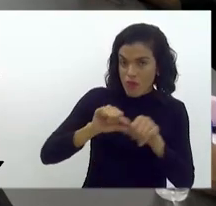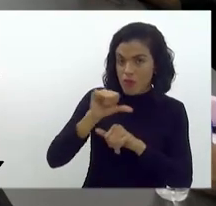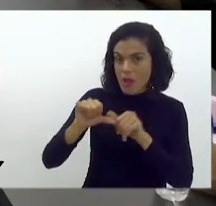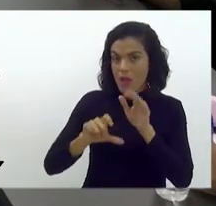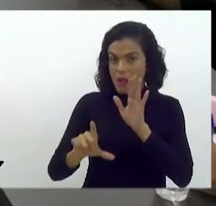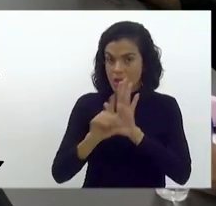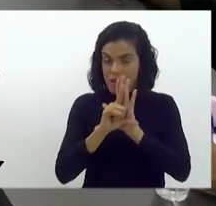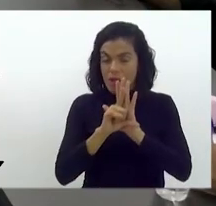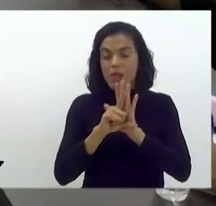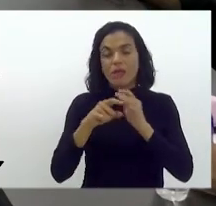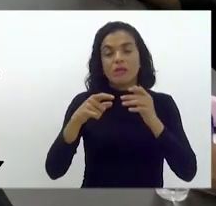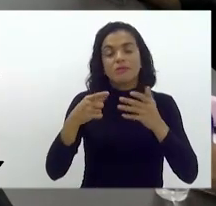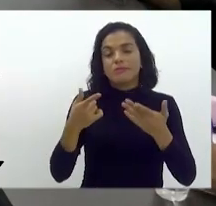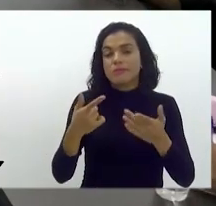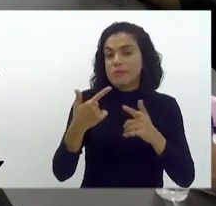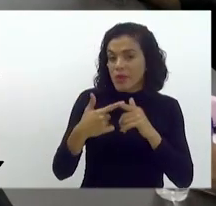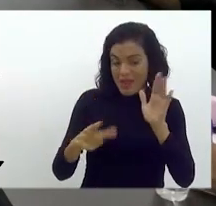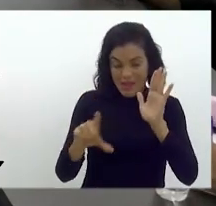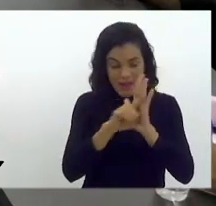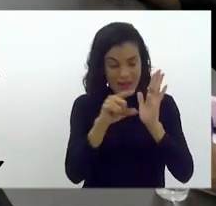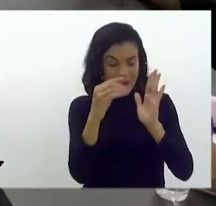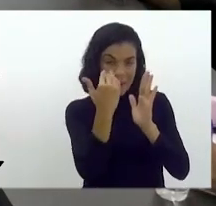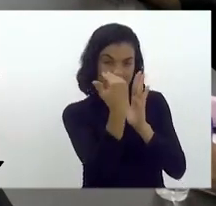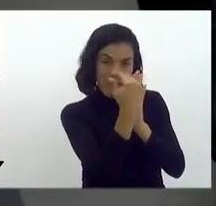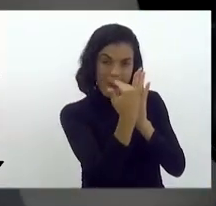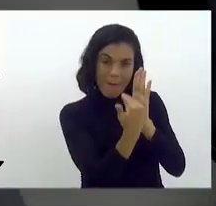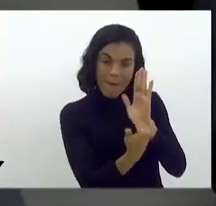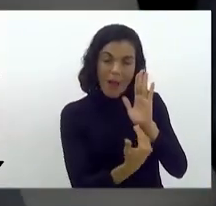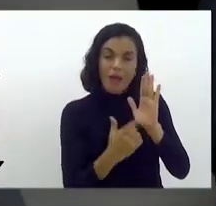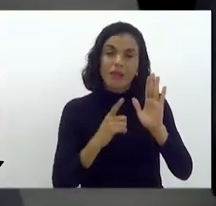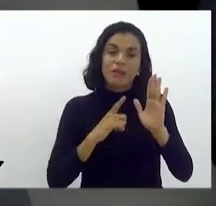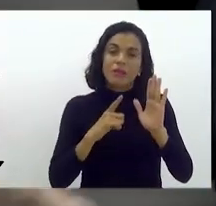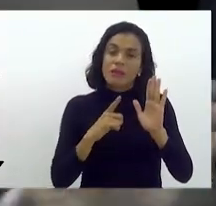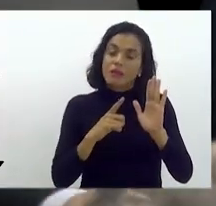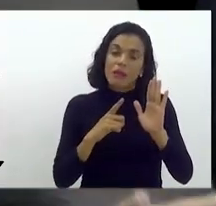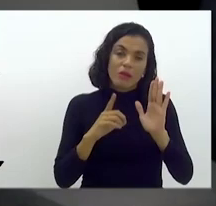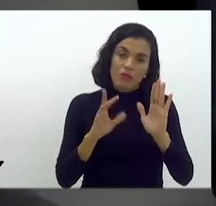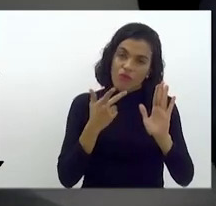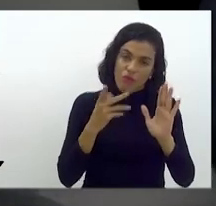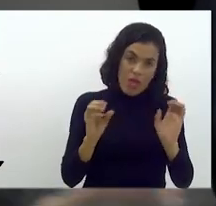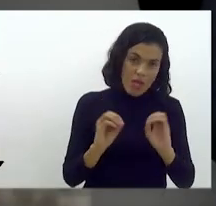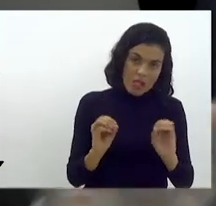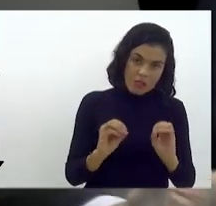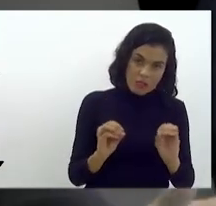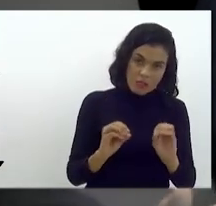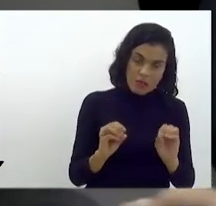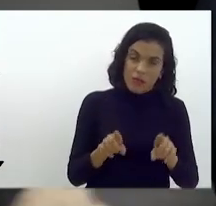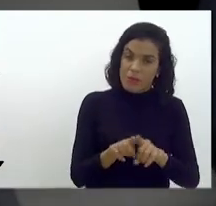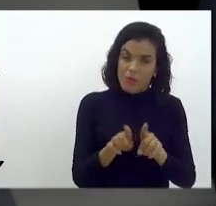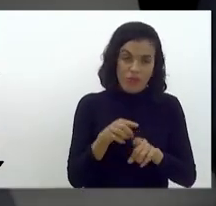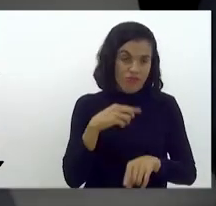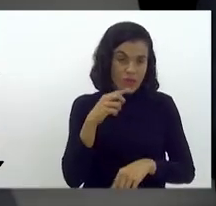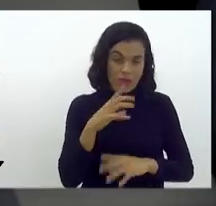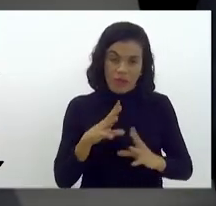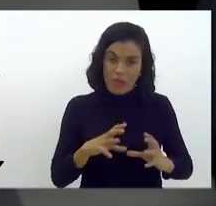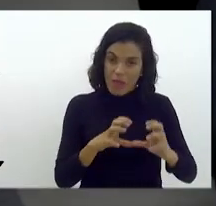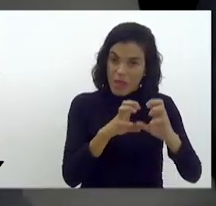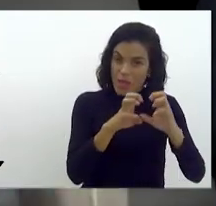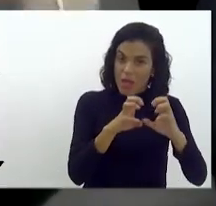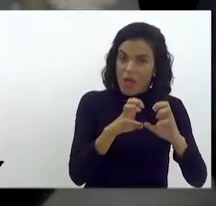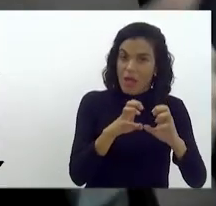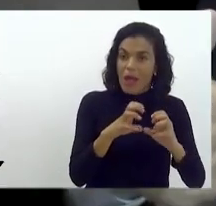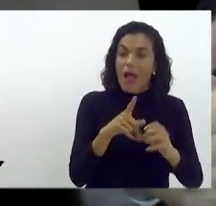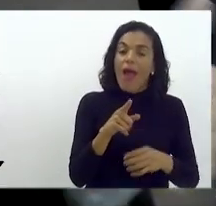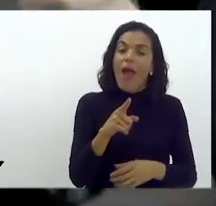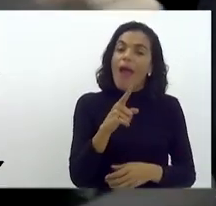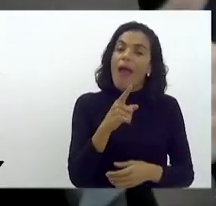basta que porque pela lei Eles teriam com manter Independente de apagar do perfil não fazem e não adianta brigar com isso manter a memória